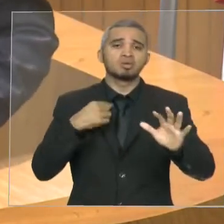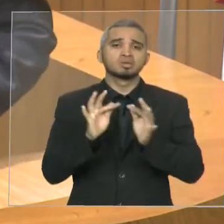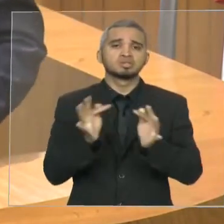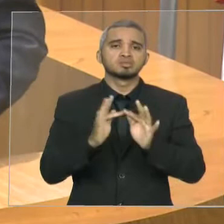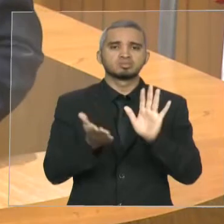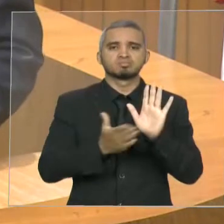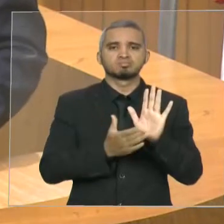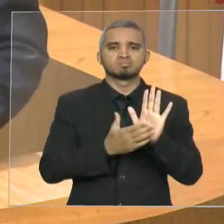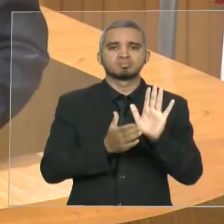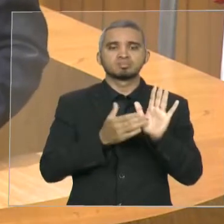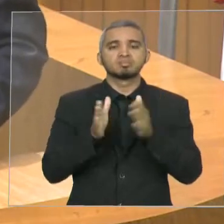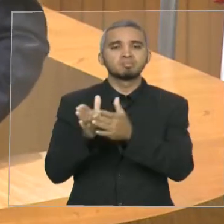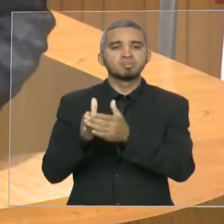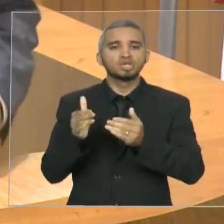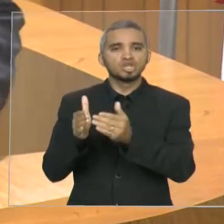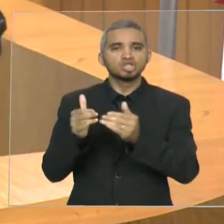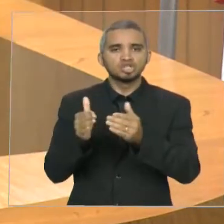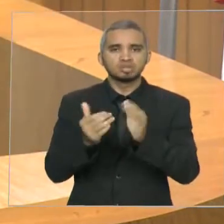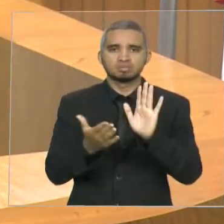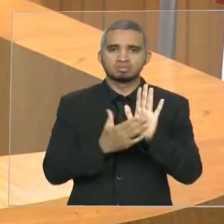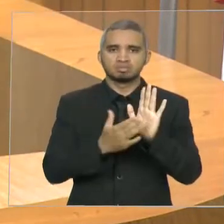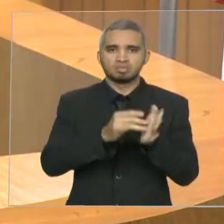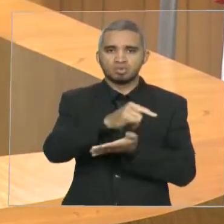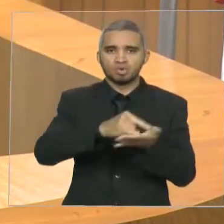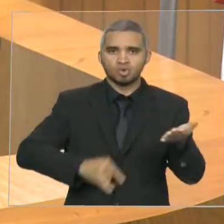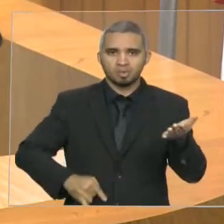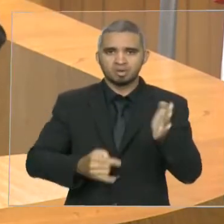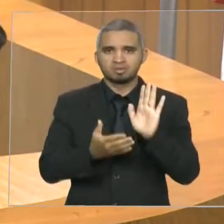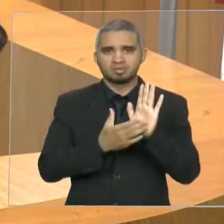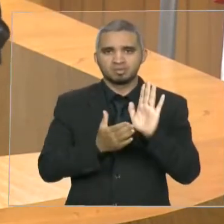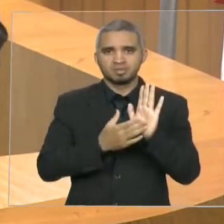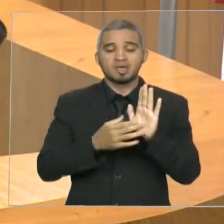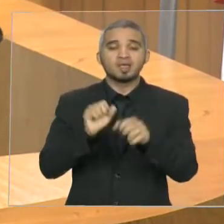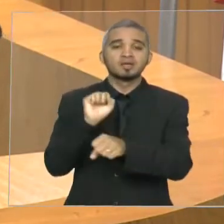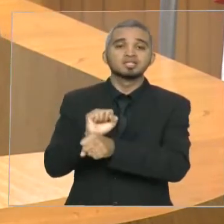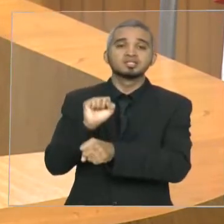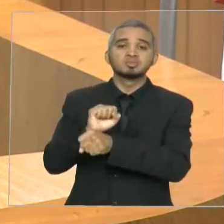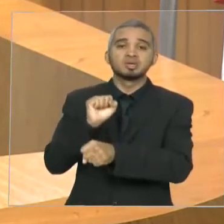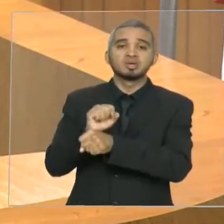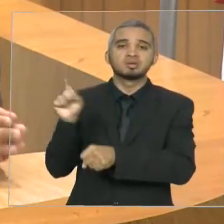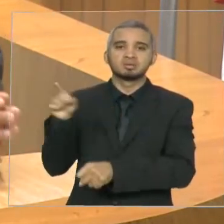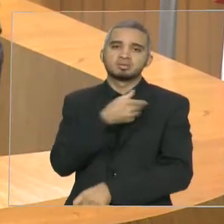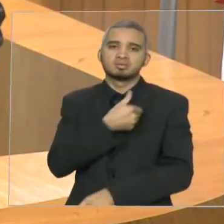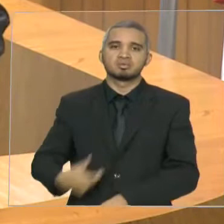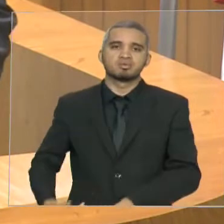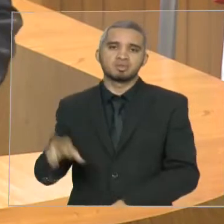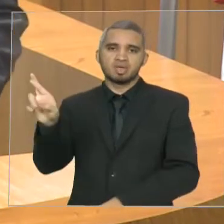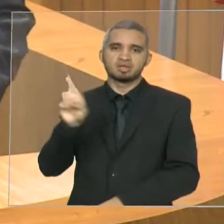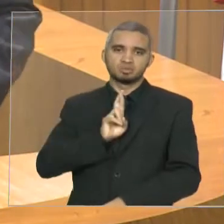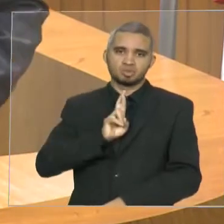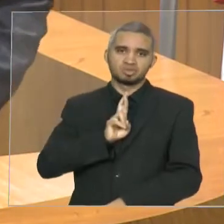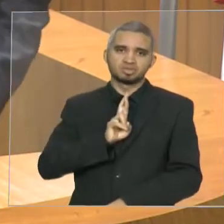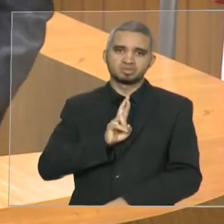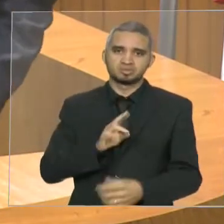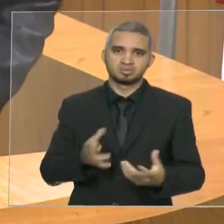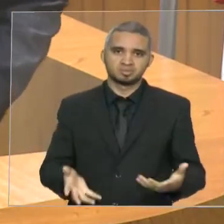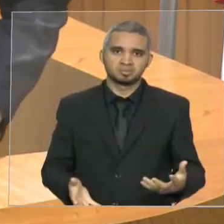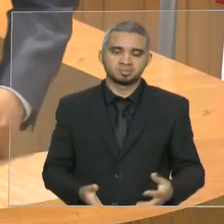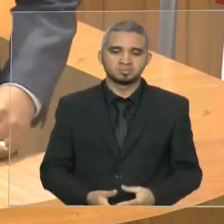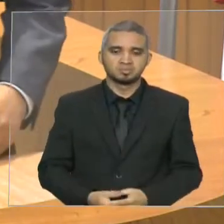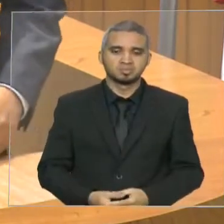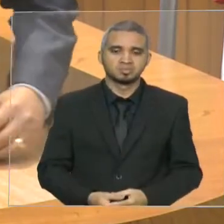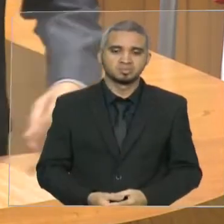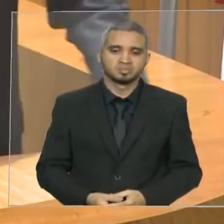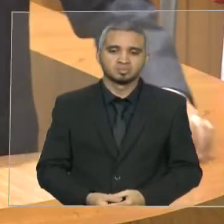deste encaminhamento, a gente ter a resposta que a gente tanto quer, que é o museu.